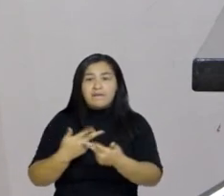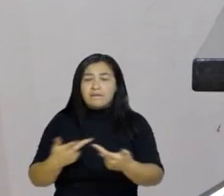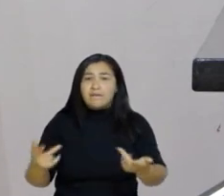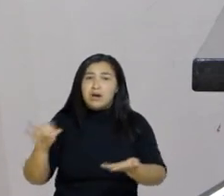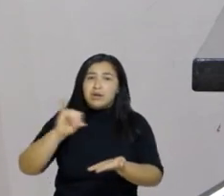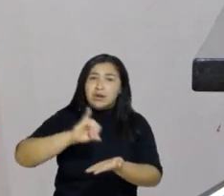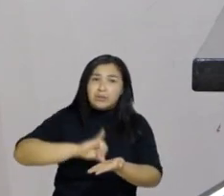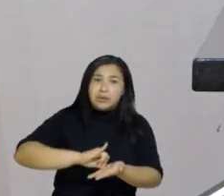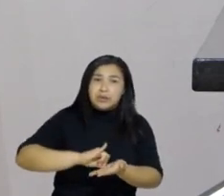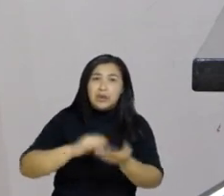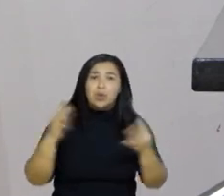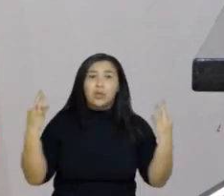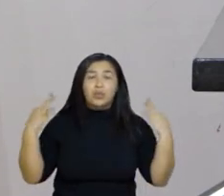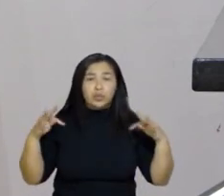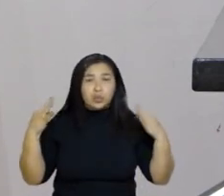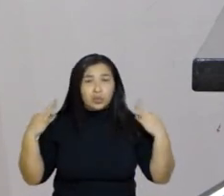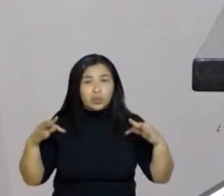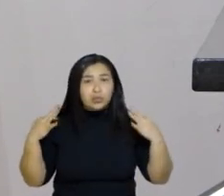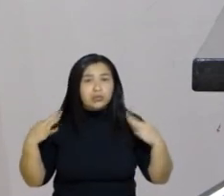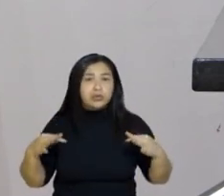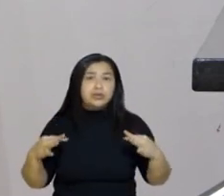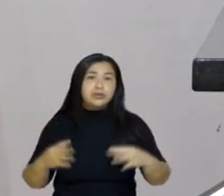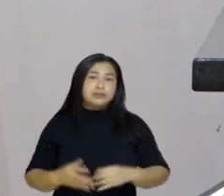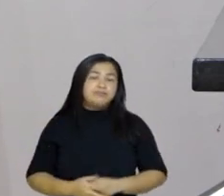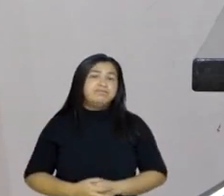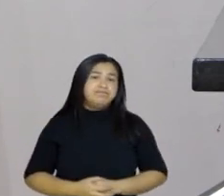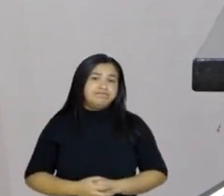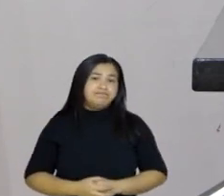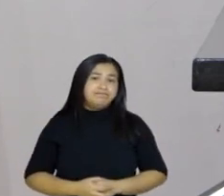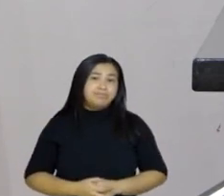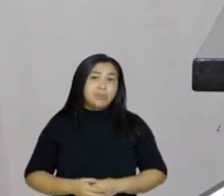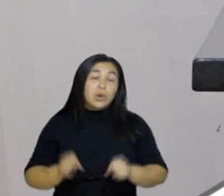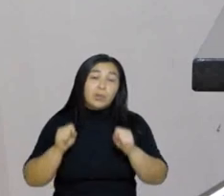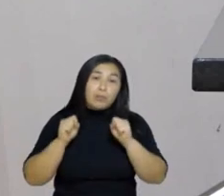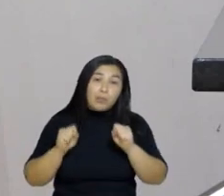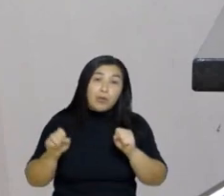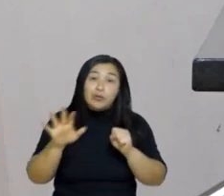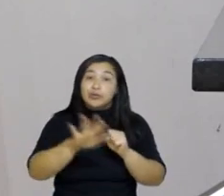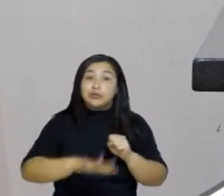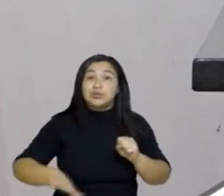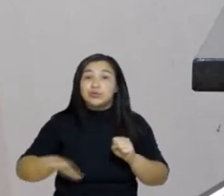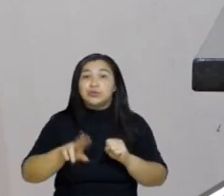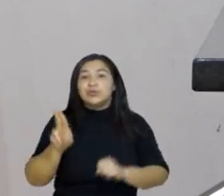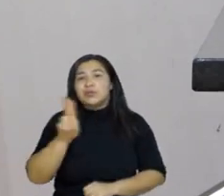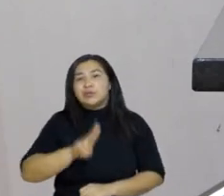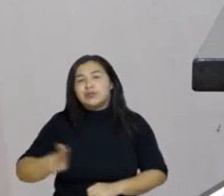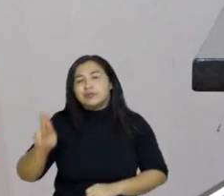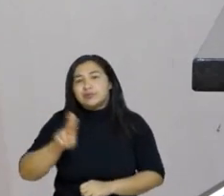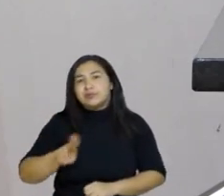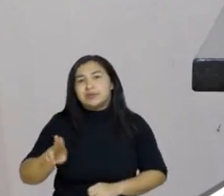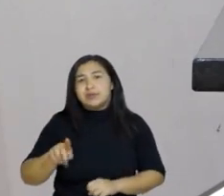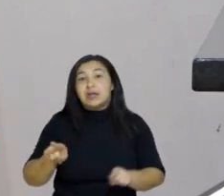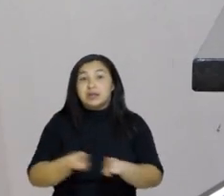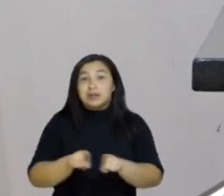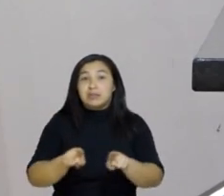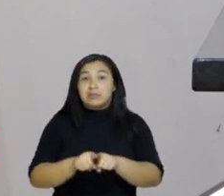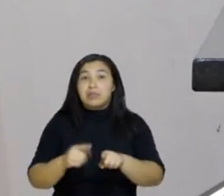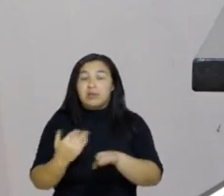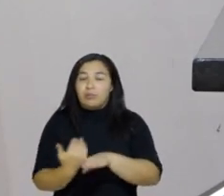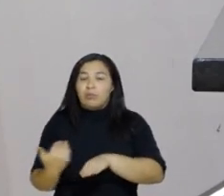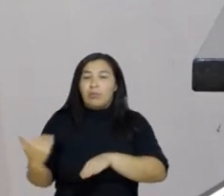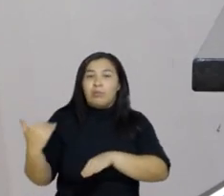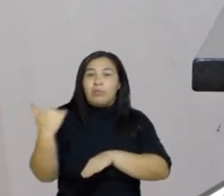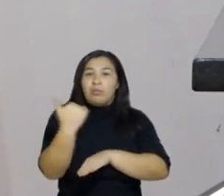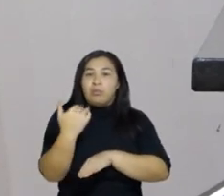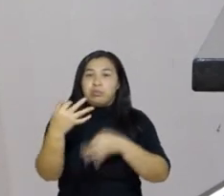turismo. Para que isso, né, se possa usufruir e a soberania possa ser exercida corretamente,